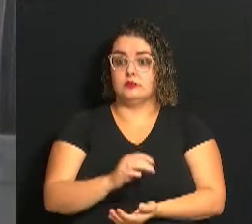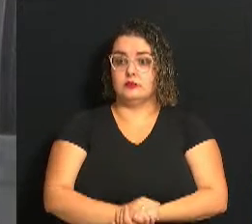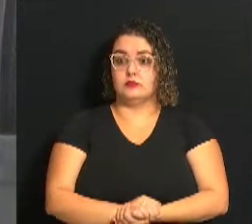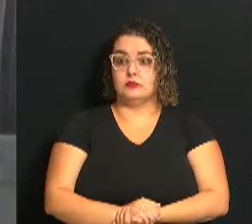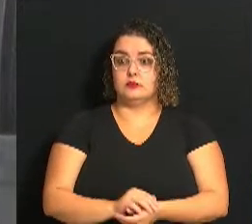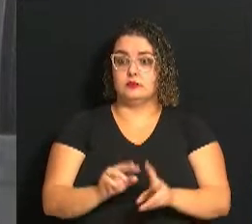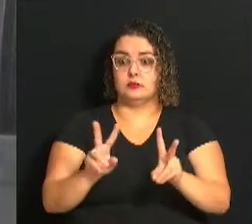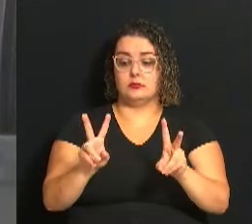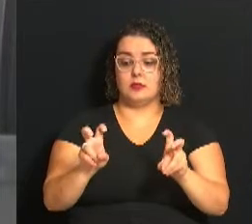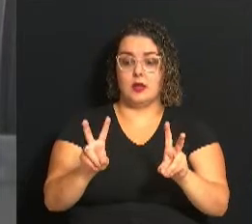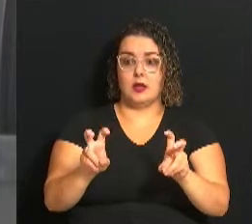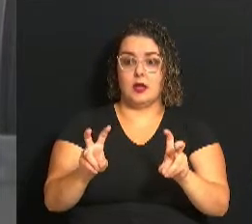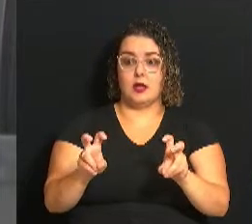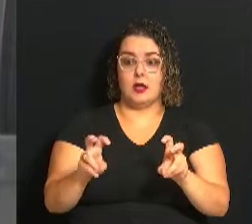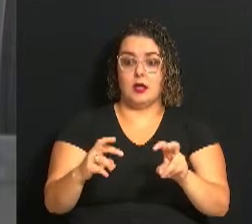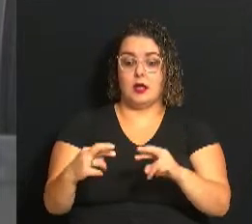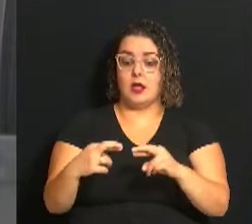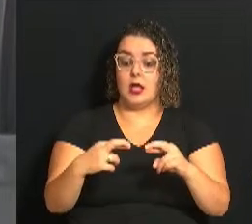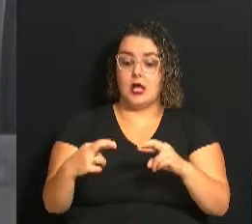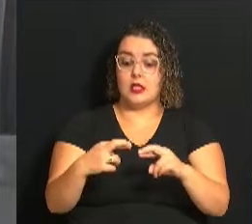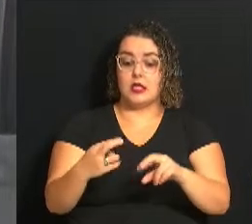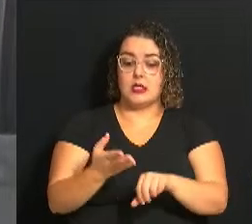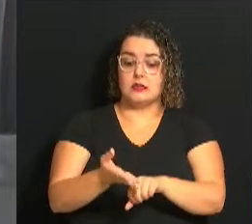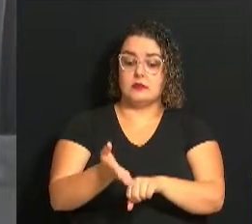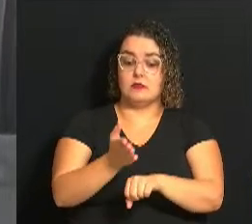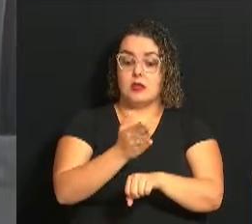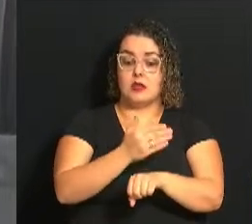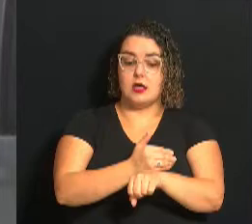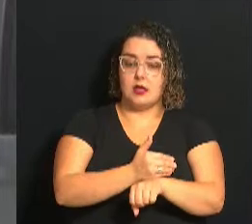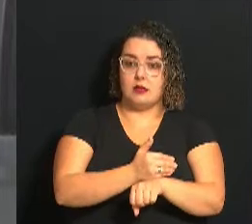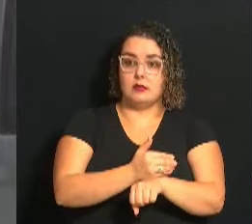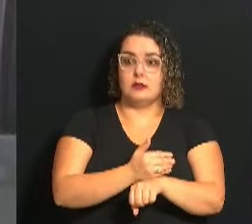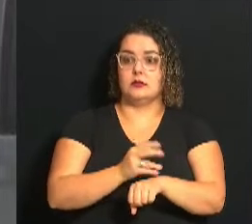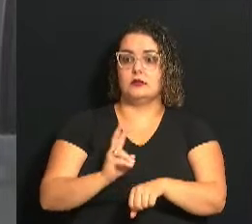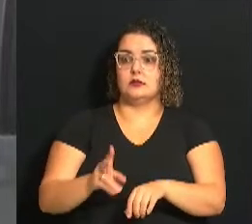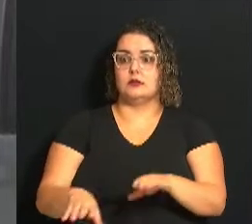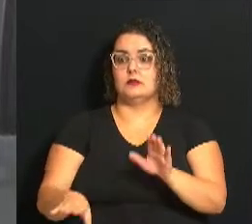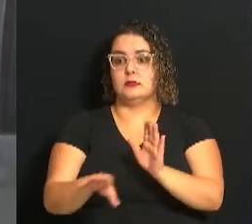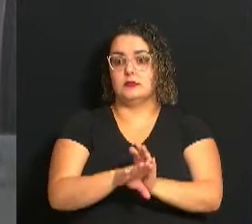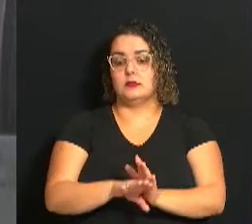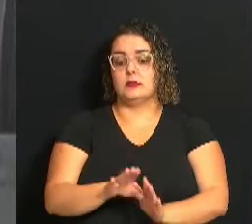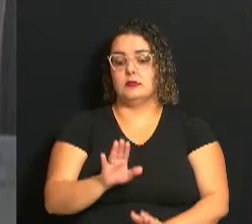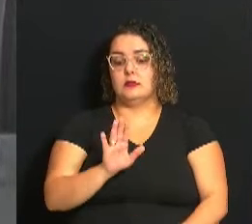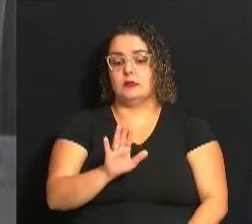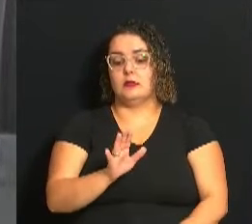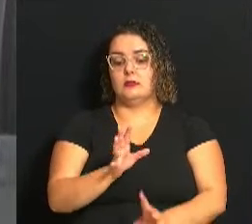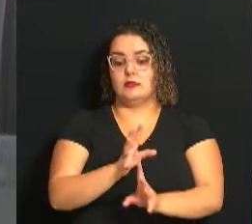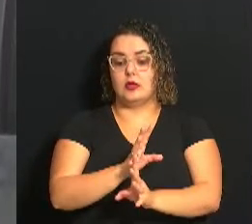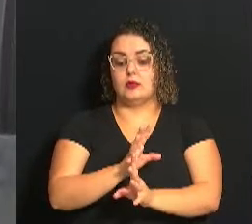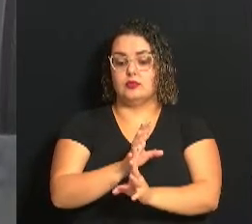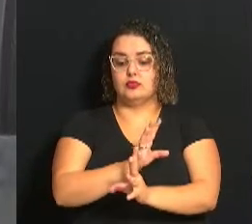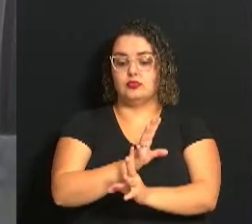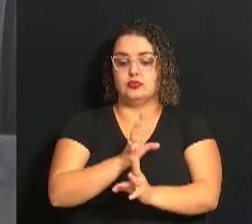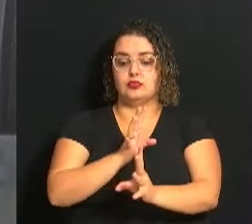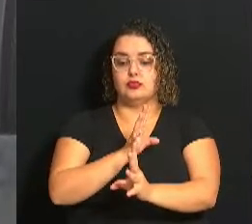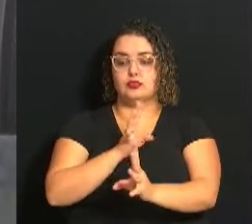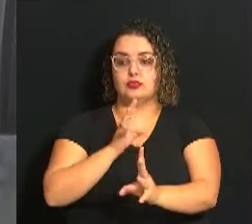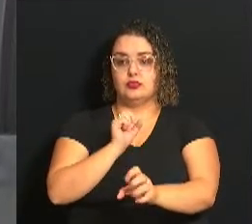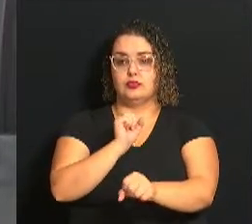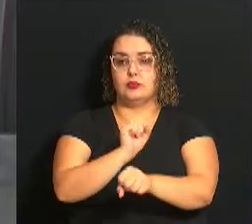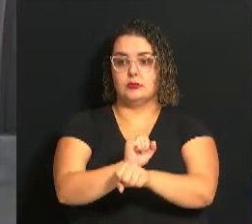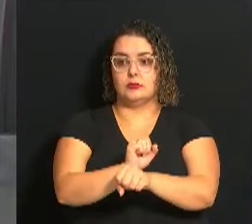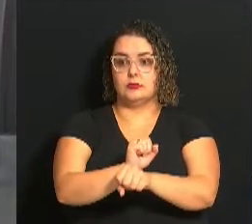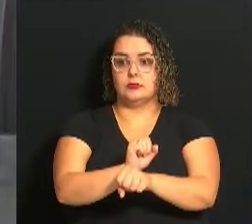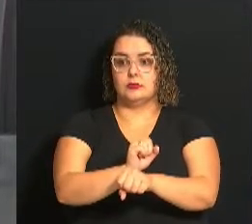tais análises prévias que sempre chegam lá e vão ficando assim na fila, com um